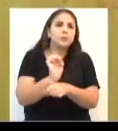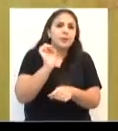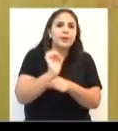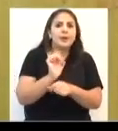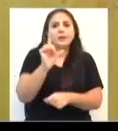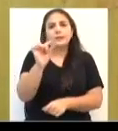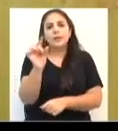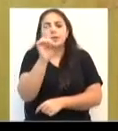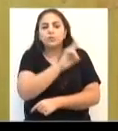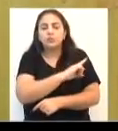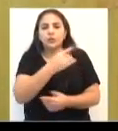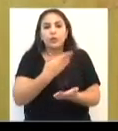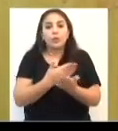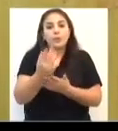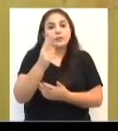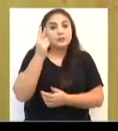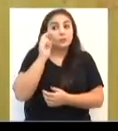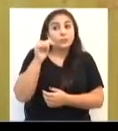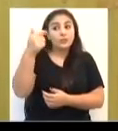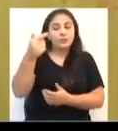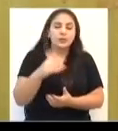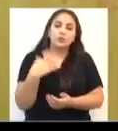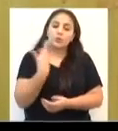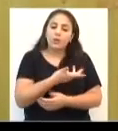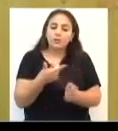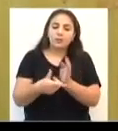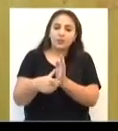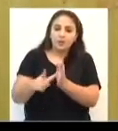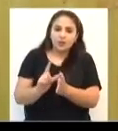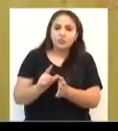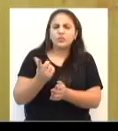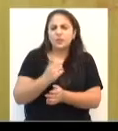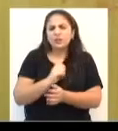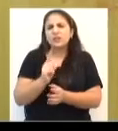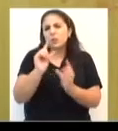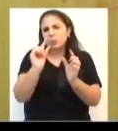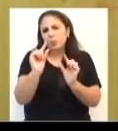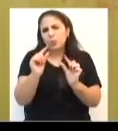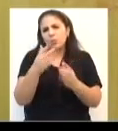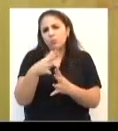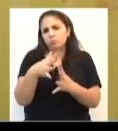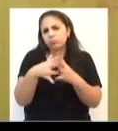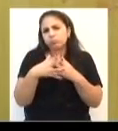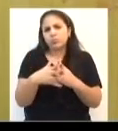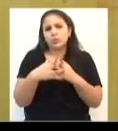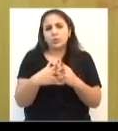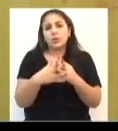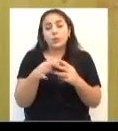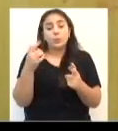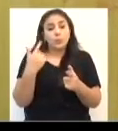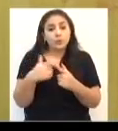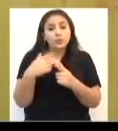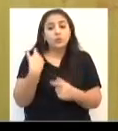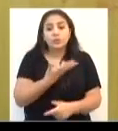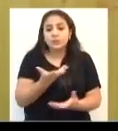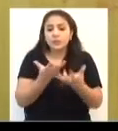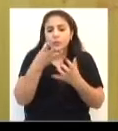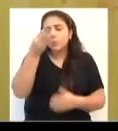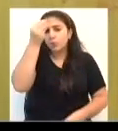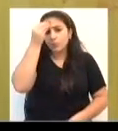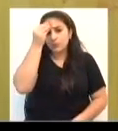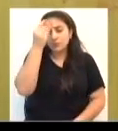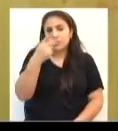fazer, né? Porque só começa na segunda que vem. Então nós antecipamos, isso vai dar um pouco de confusão, contamos com o entendimento